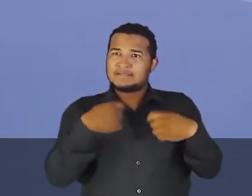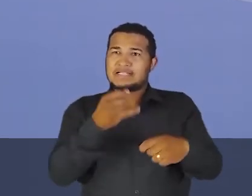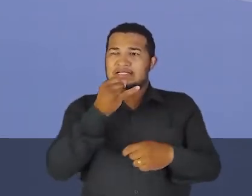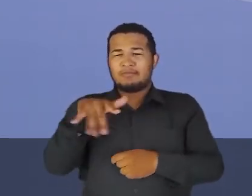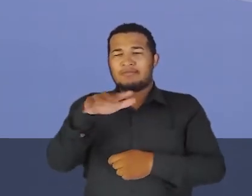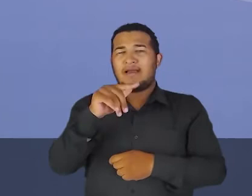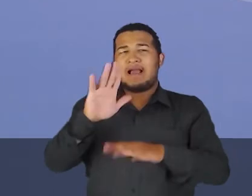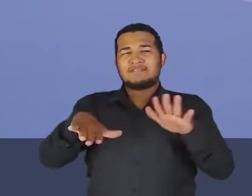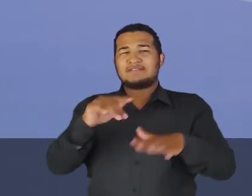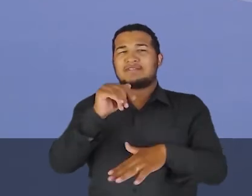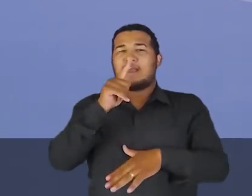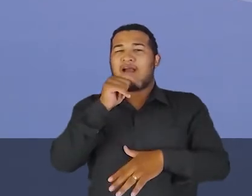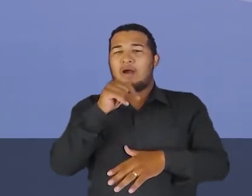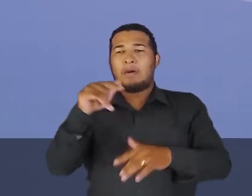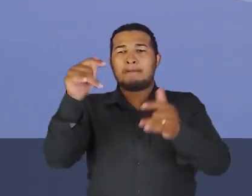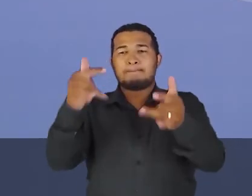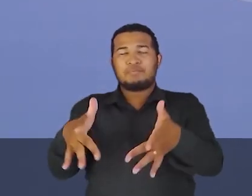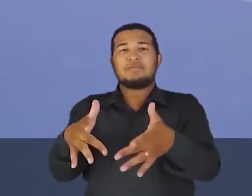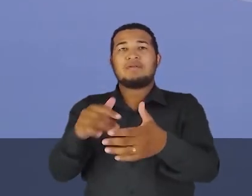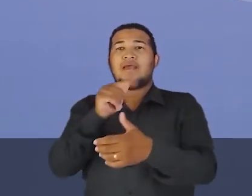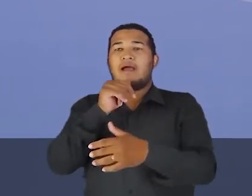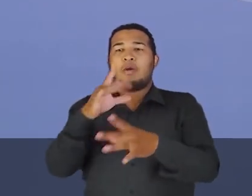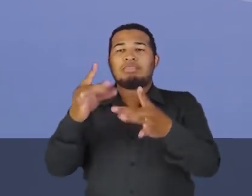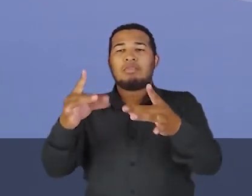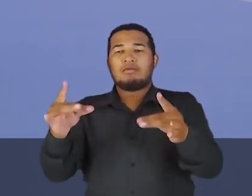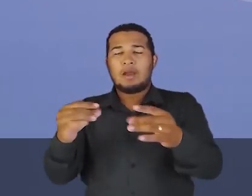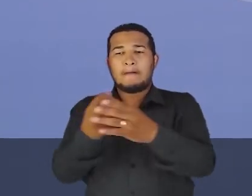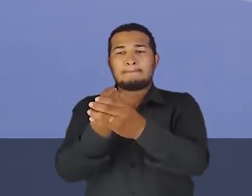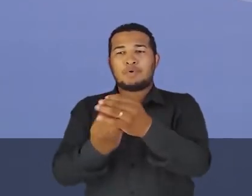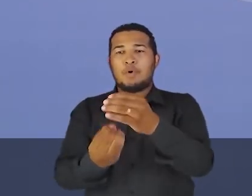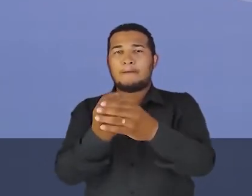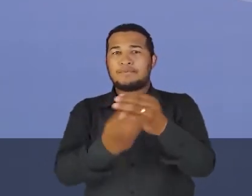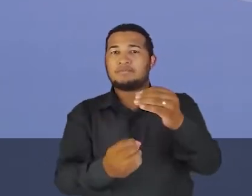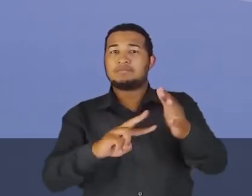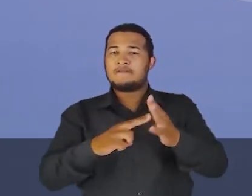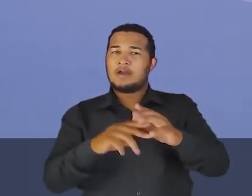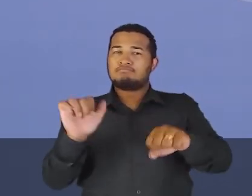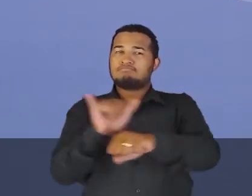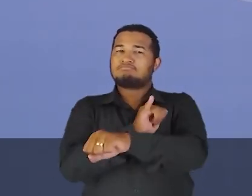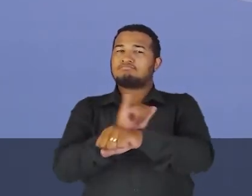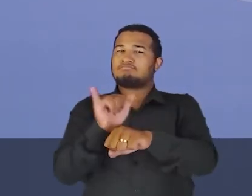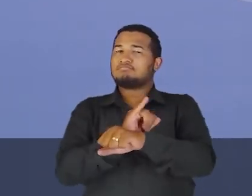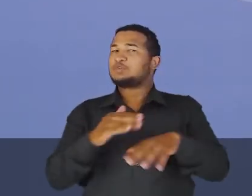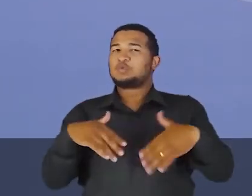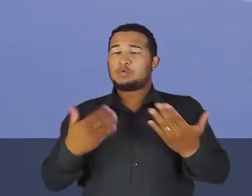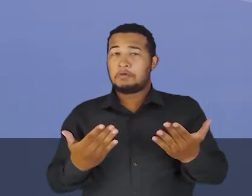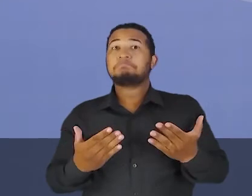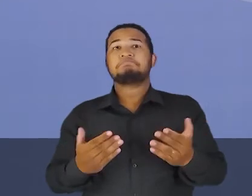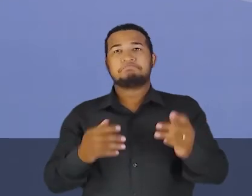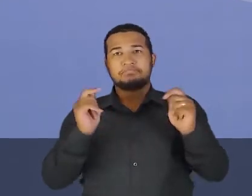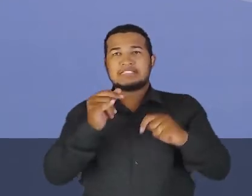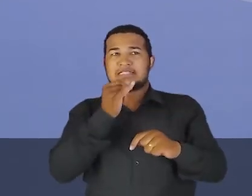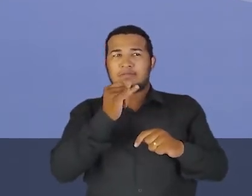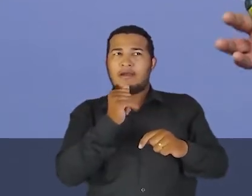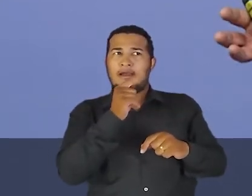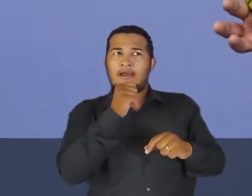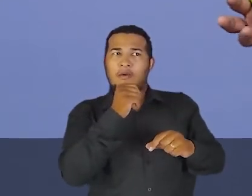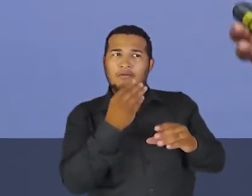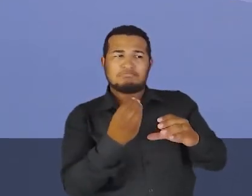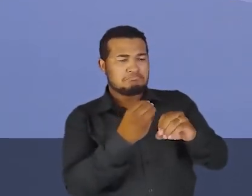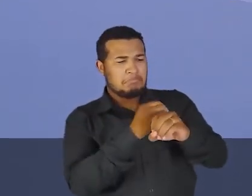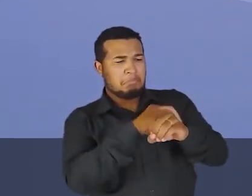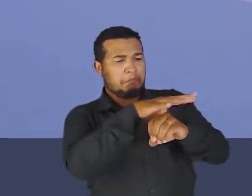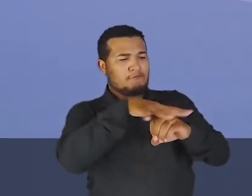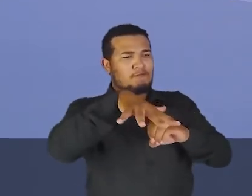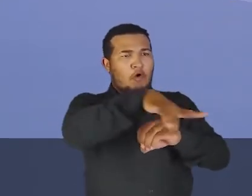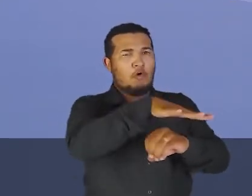ovos na água para esses ovos não morrerem desidratados, qual foi a grande estratégia evolutiva dos répteis? É colocar a água dentro dos ovos.